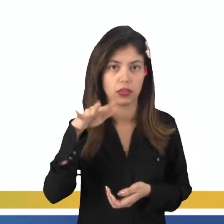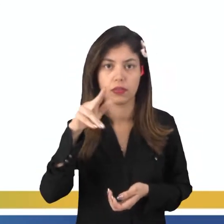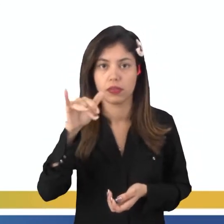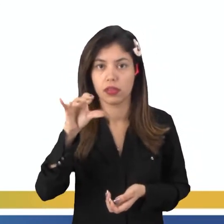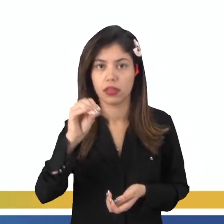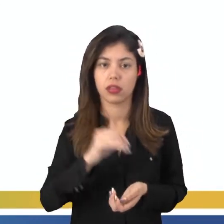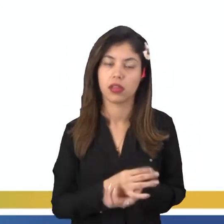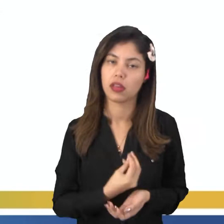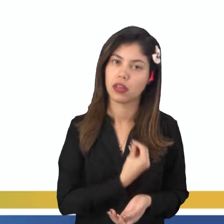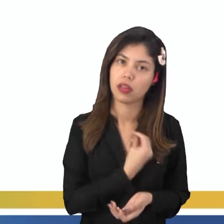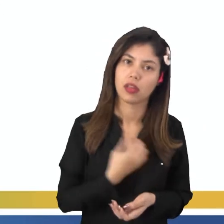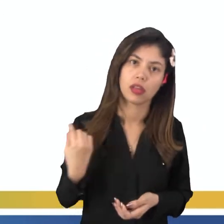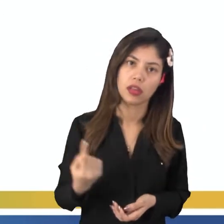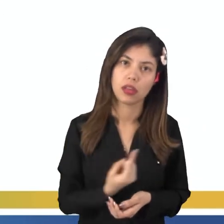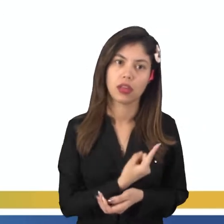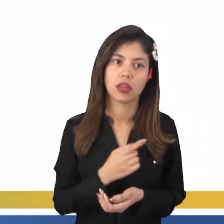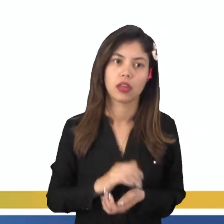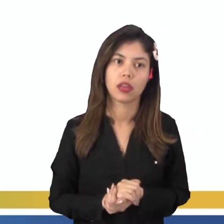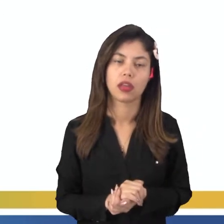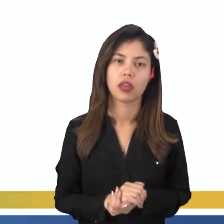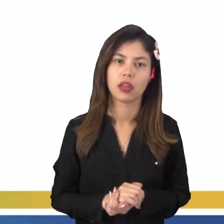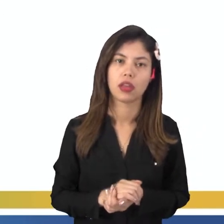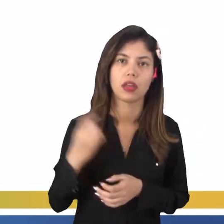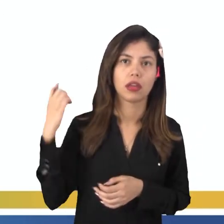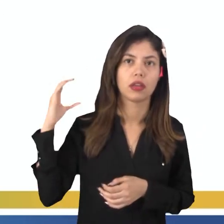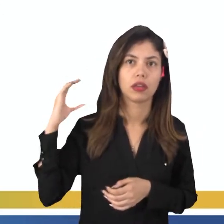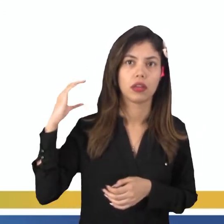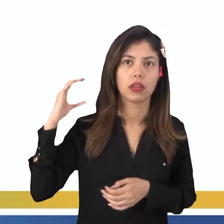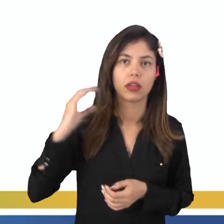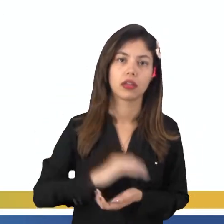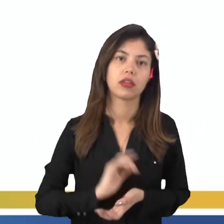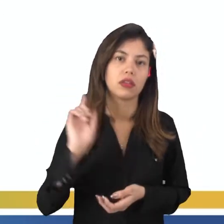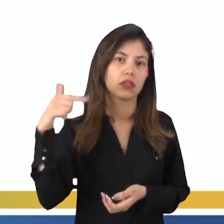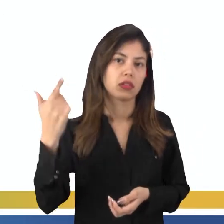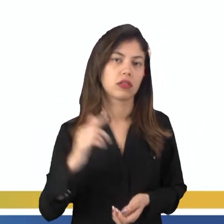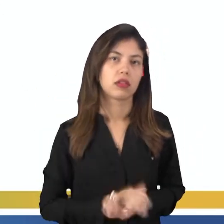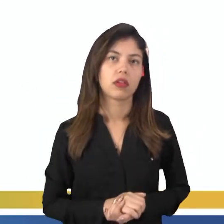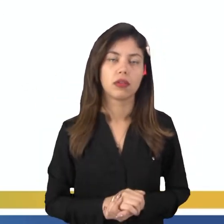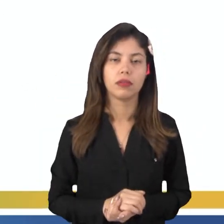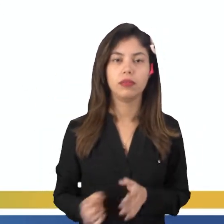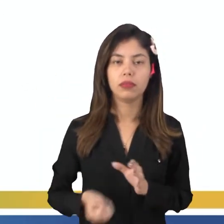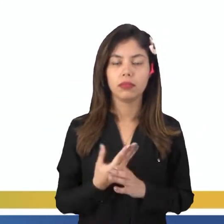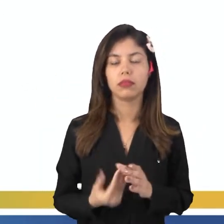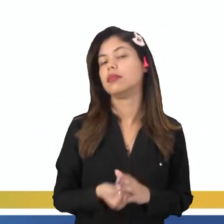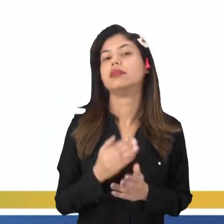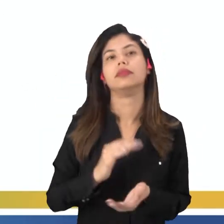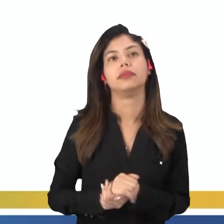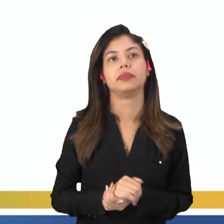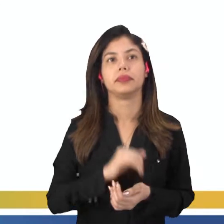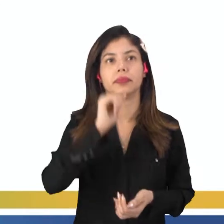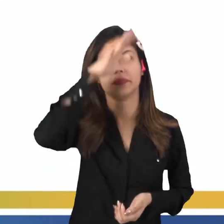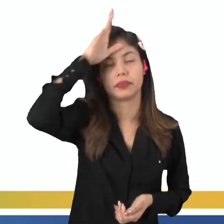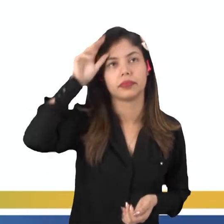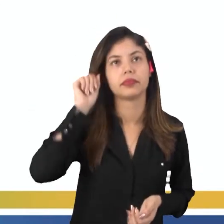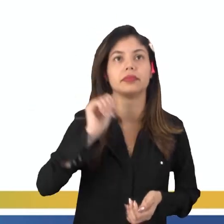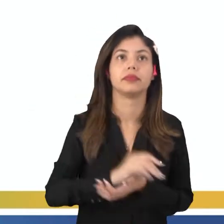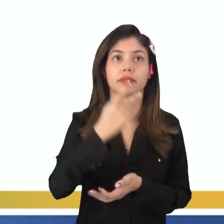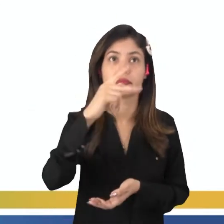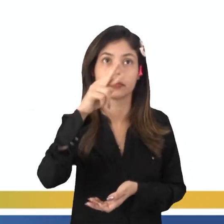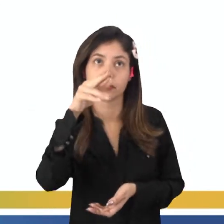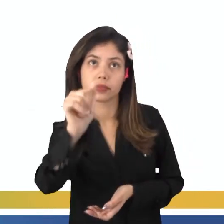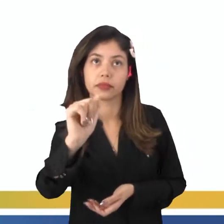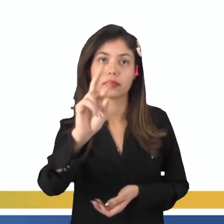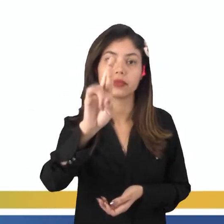que está presente nas latinhas de refrigerante e outros produtos mais. No Pará e Rondônia destaca-se a